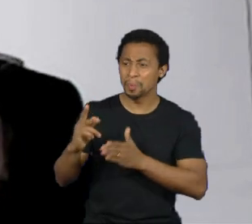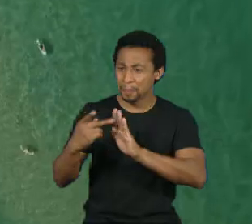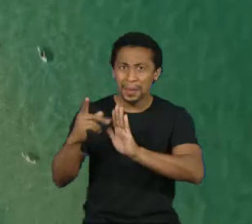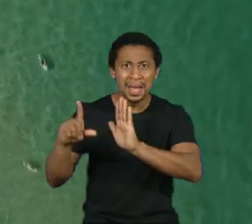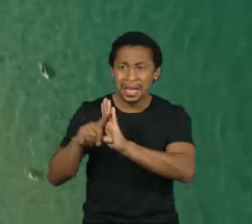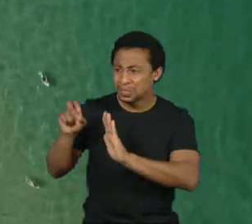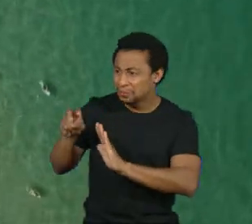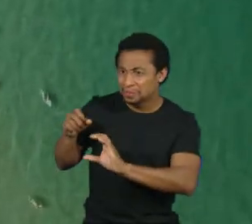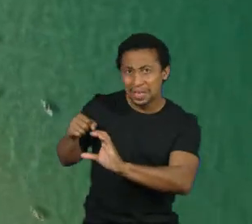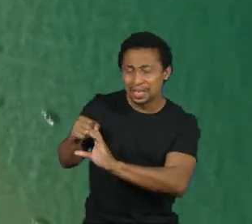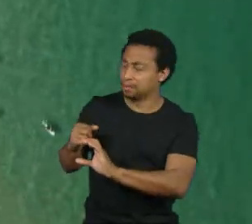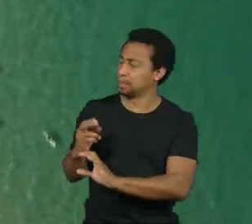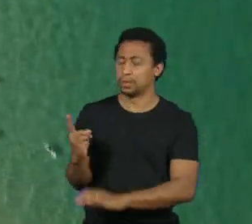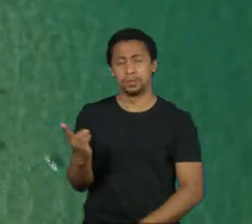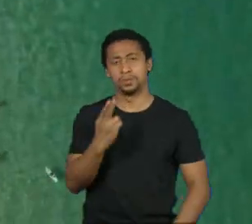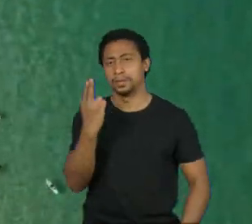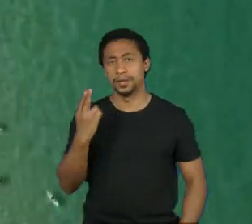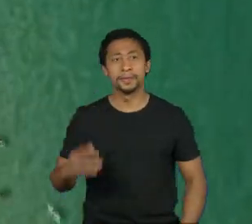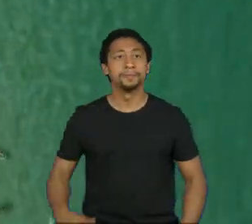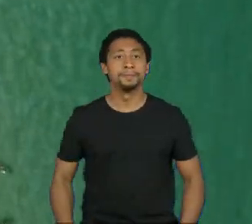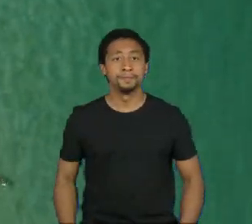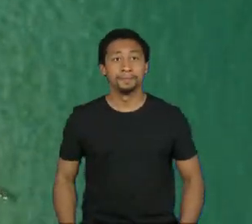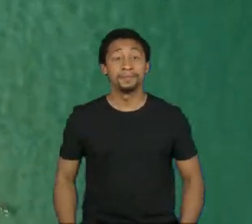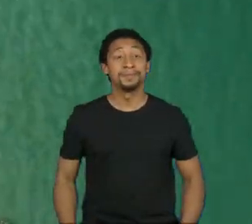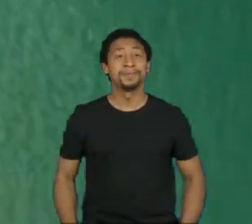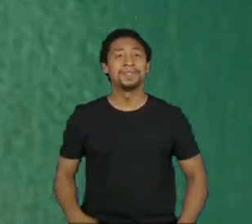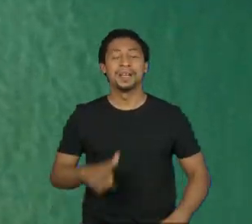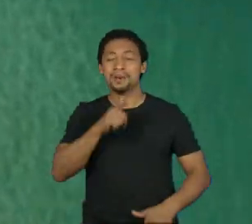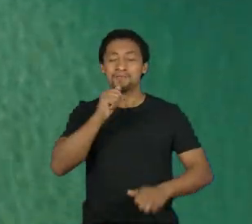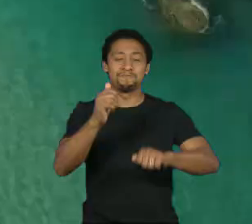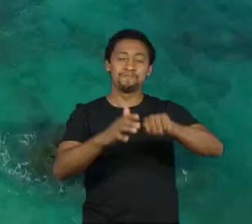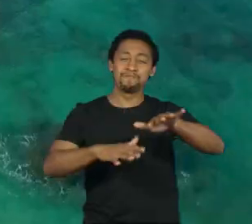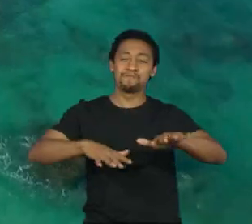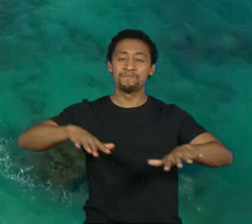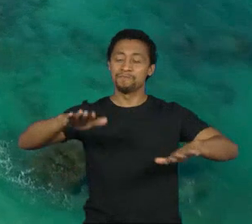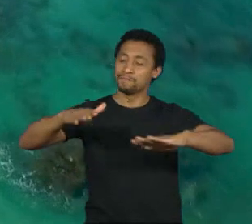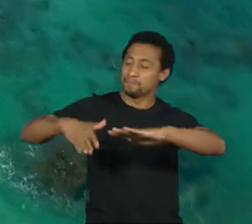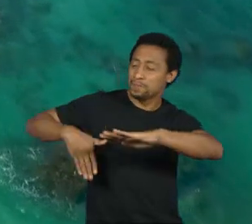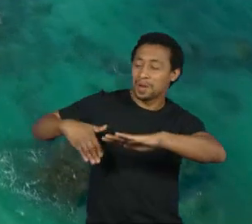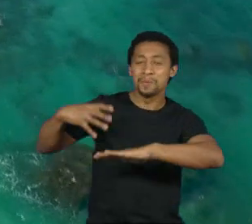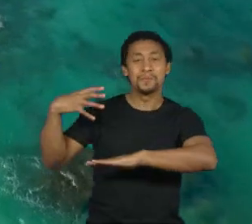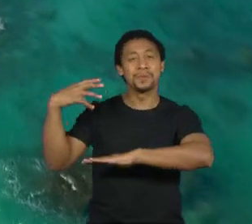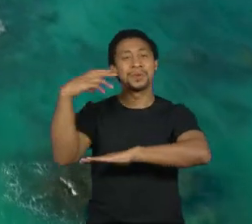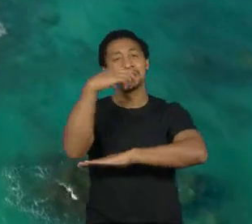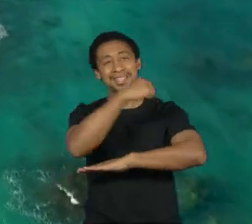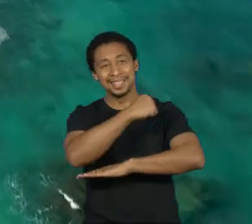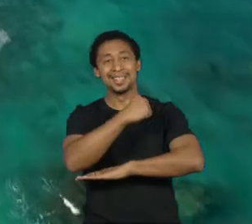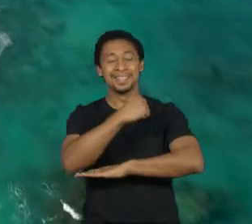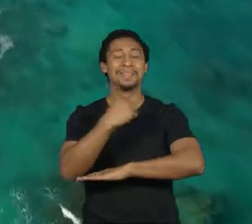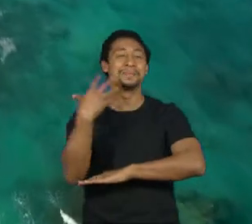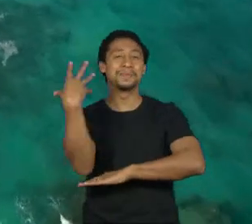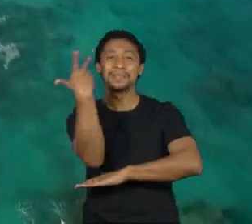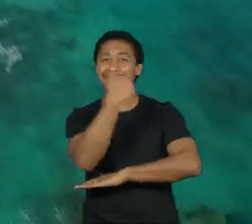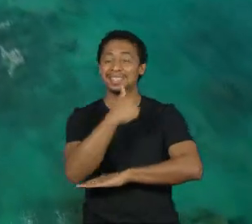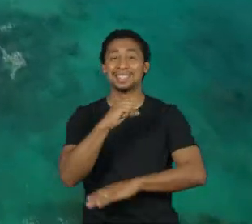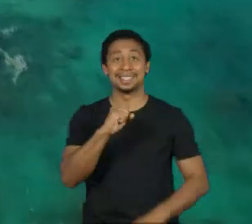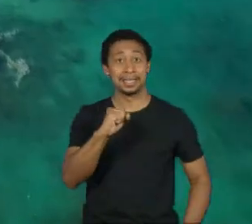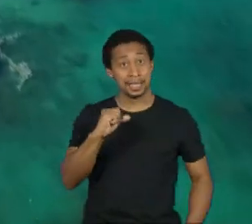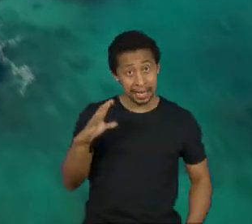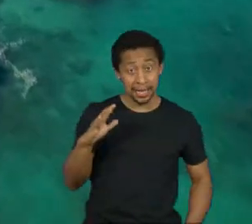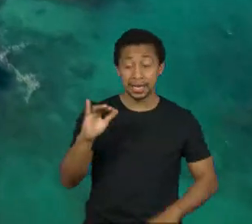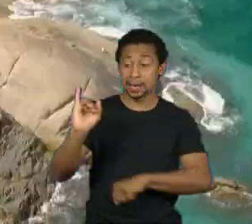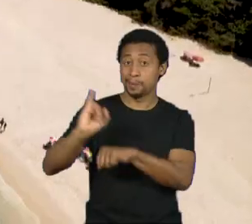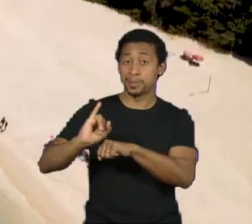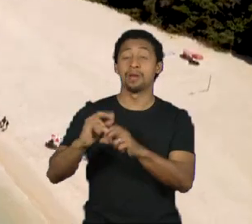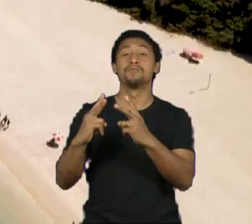como essa. Conhecida pelas belas praias, a ilha de Santa Catarina, onde fica a capital Florianópolis, foi